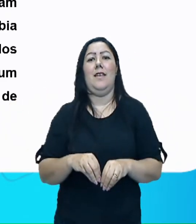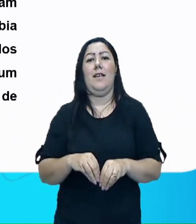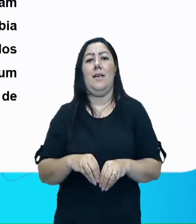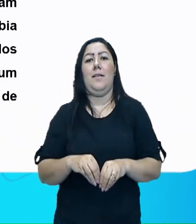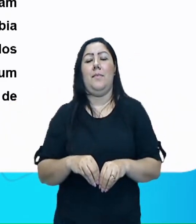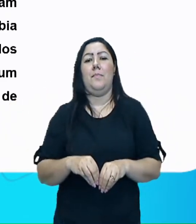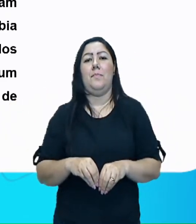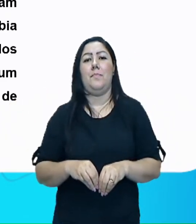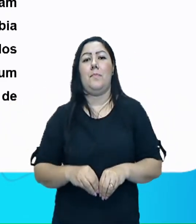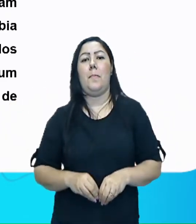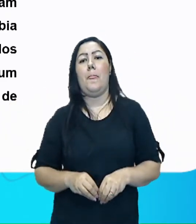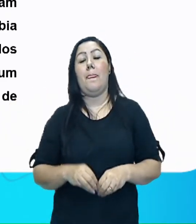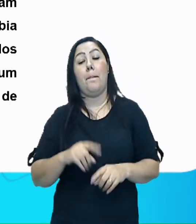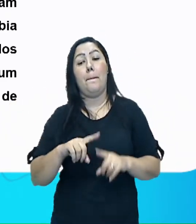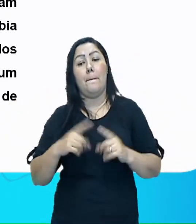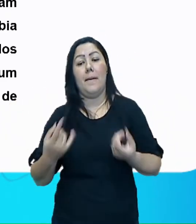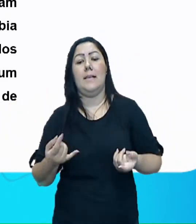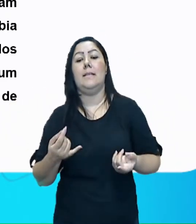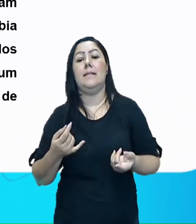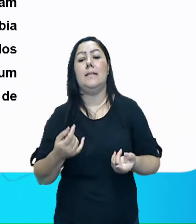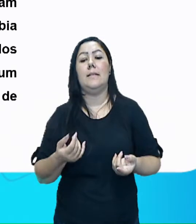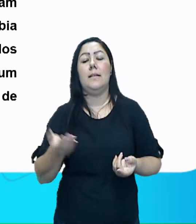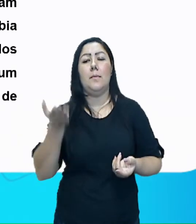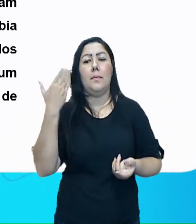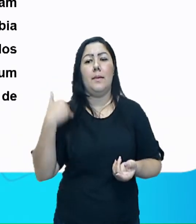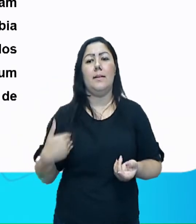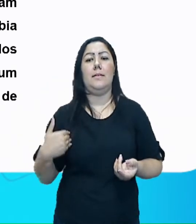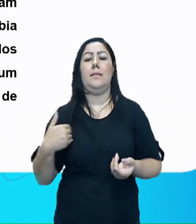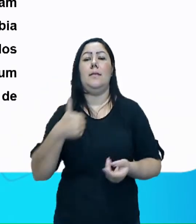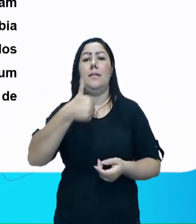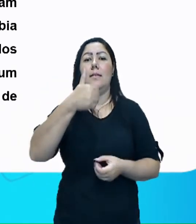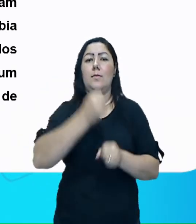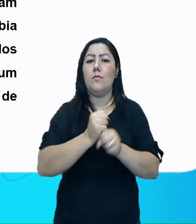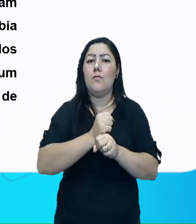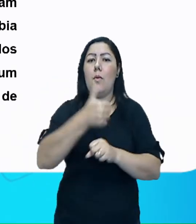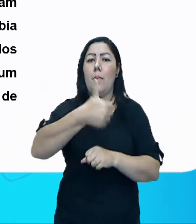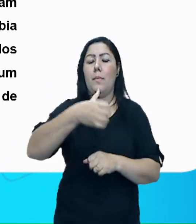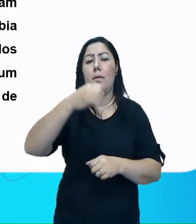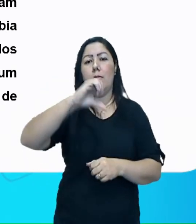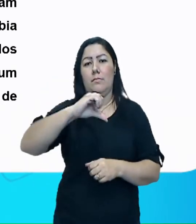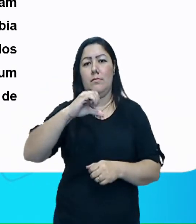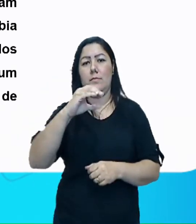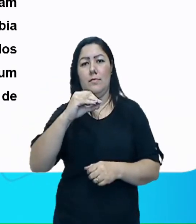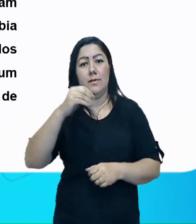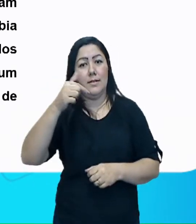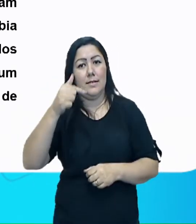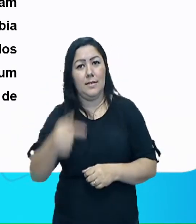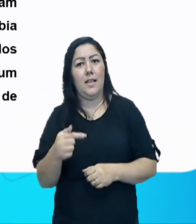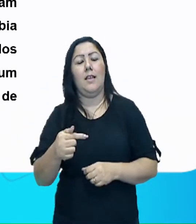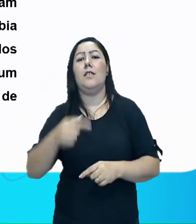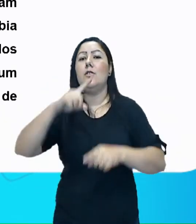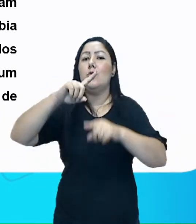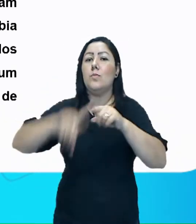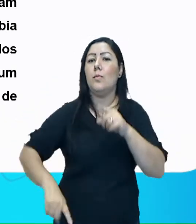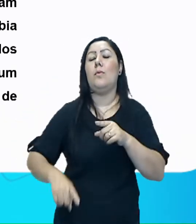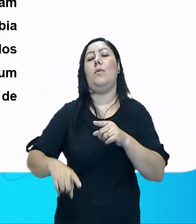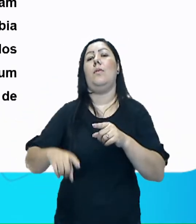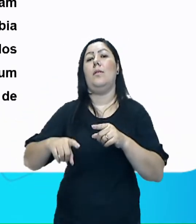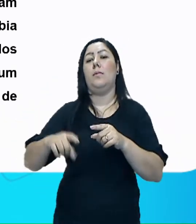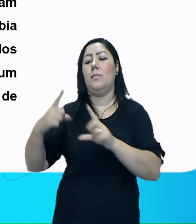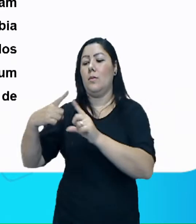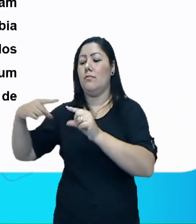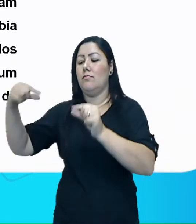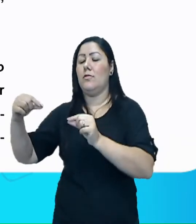e os Estados Unidos em 1907 praticamente proibiu a entrada